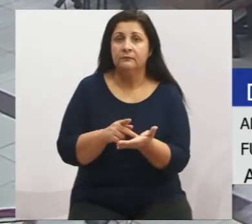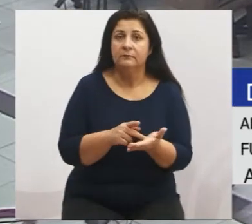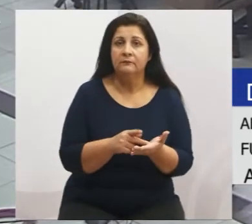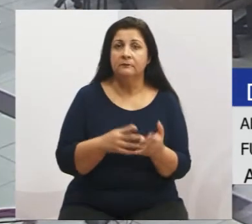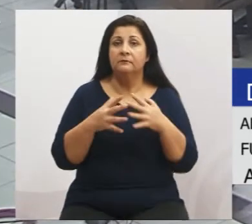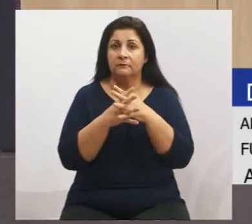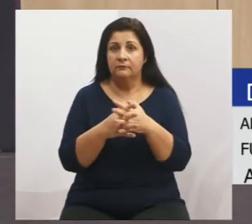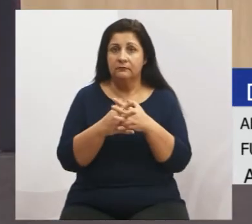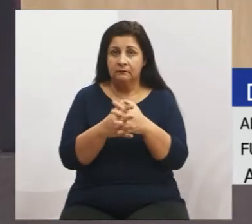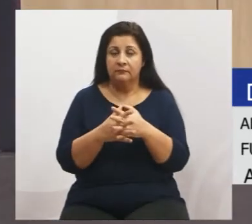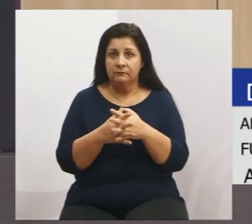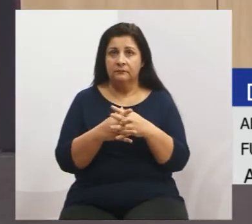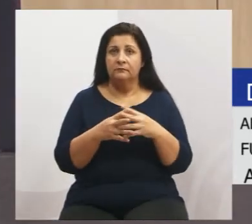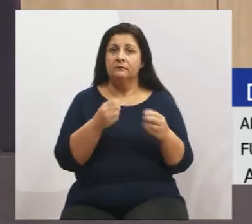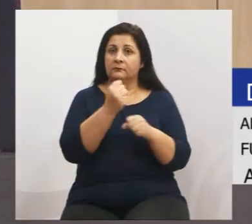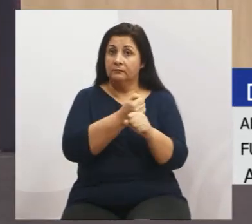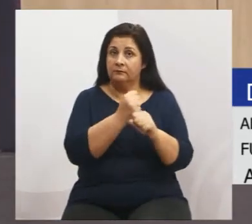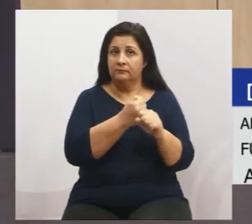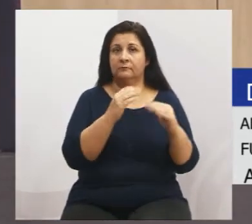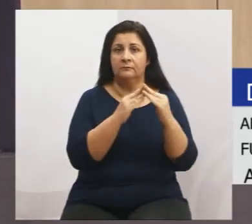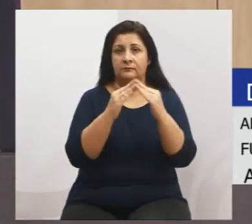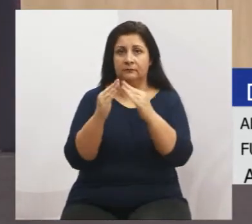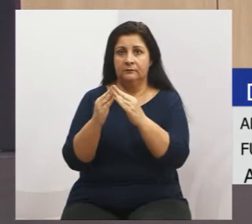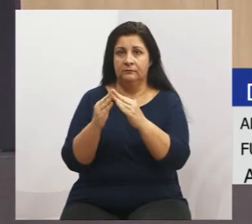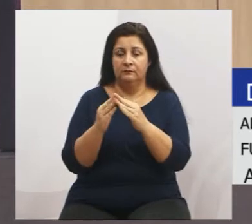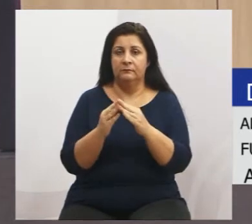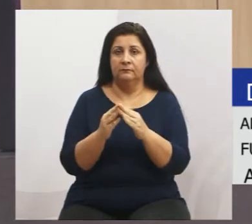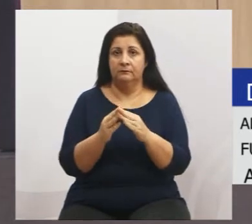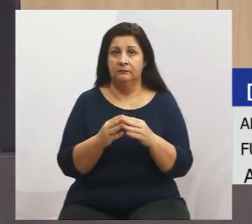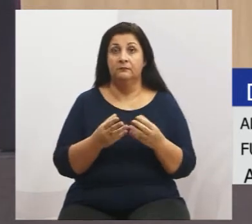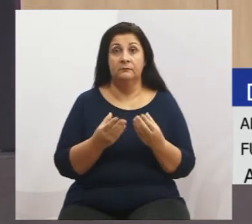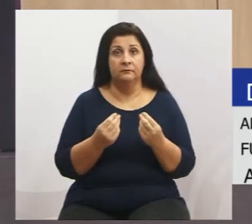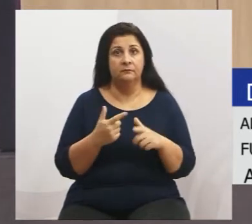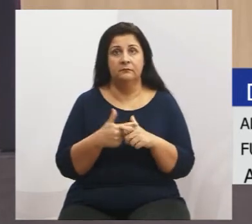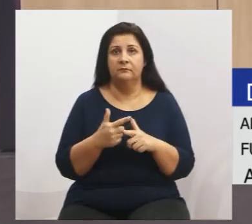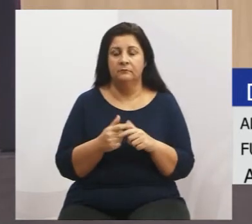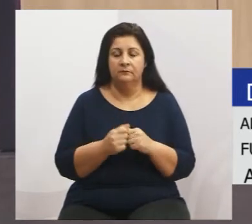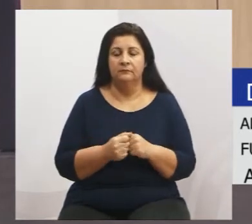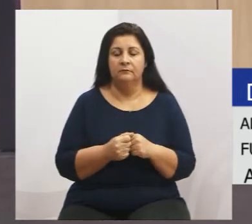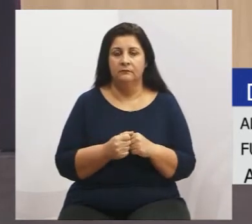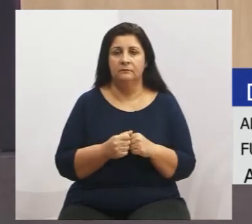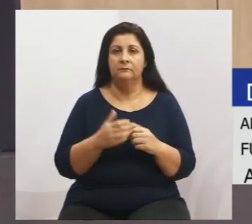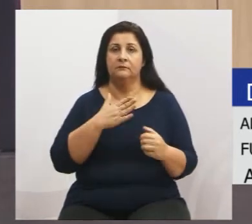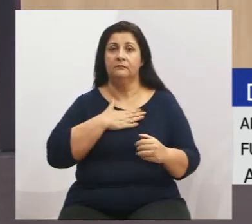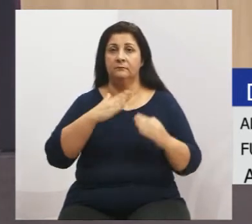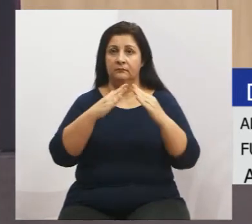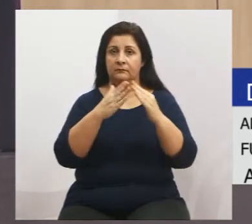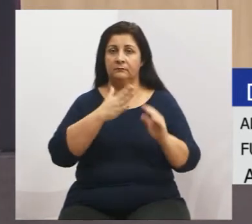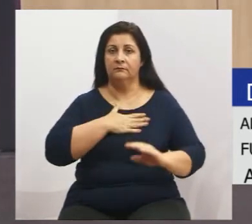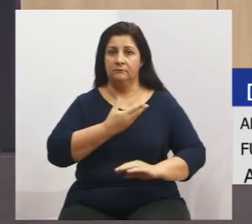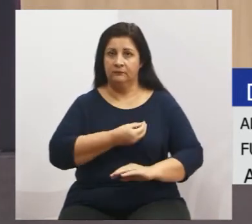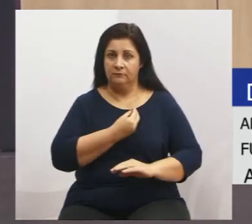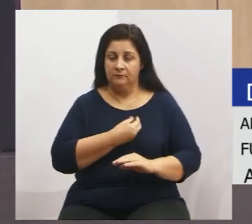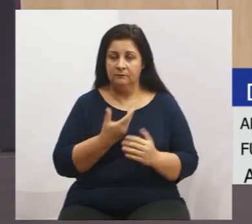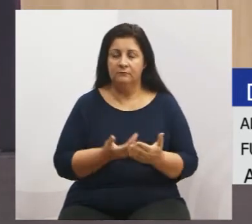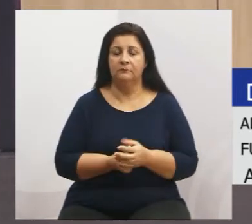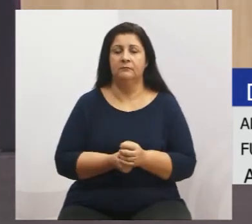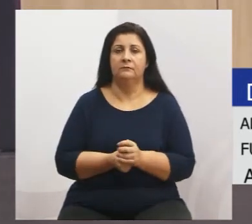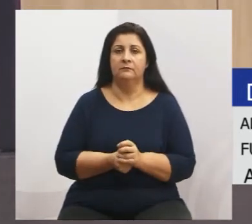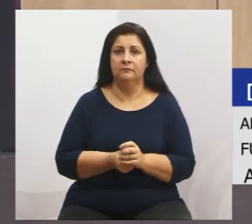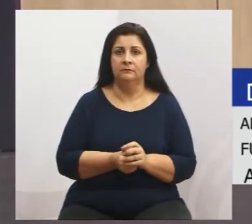habitacionais, no caso, é grande, tá? Que nem você falou da questão da Minha Casa Minha Vida, tá? Você teve